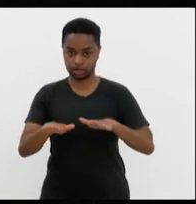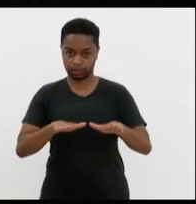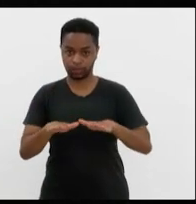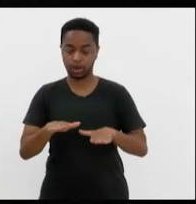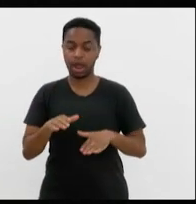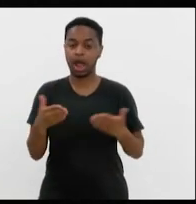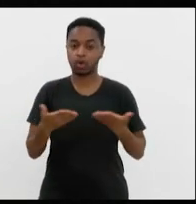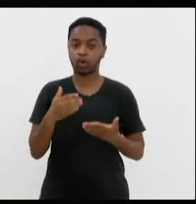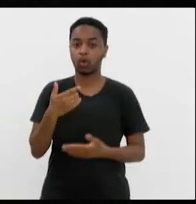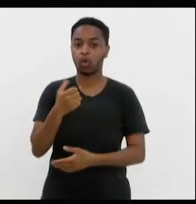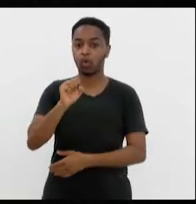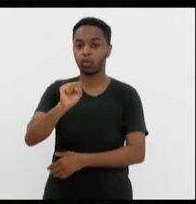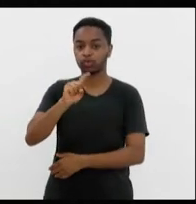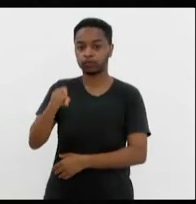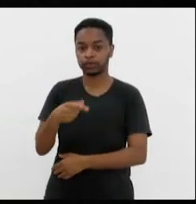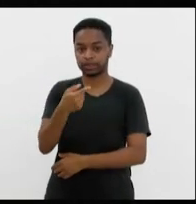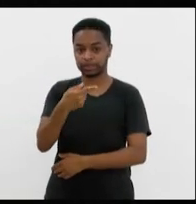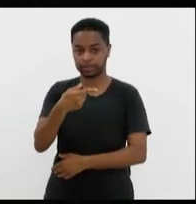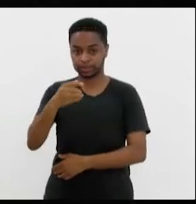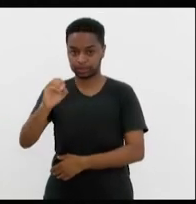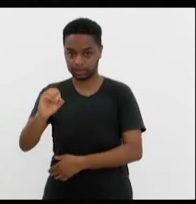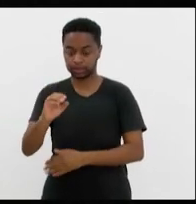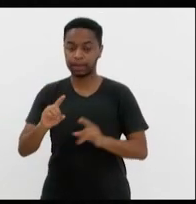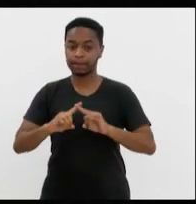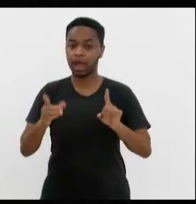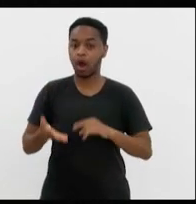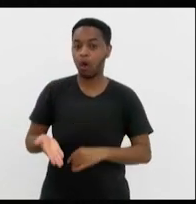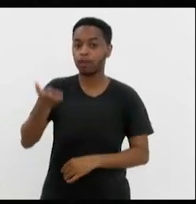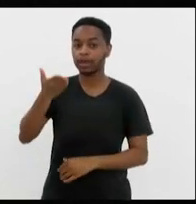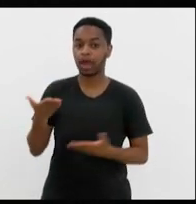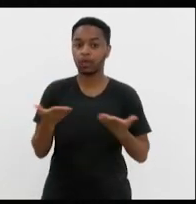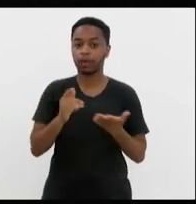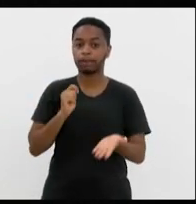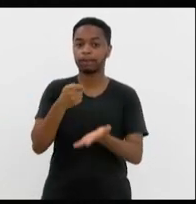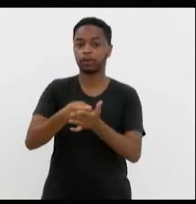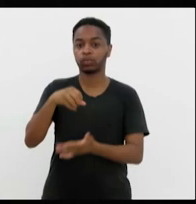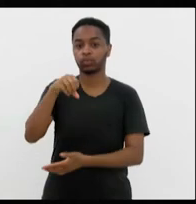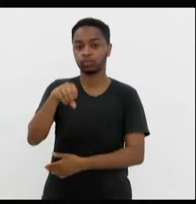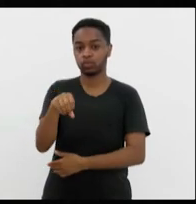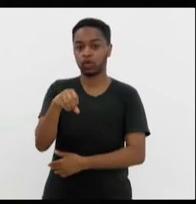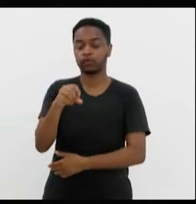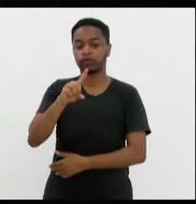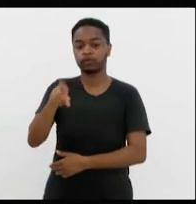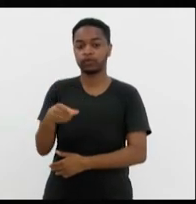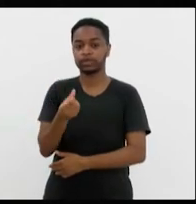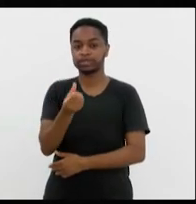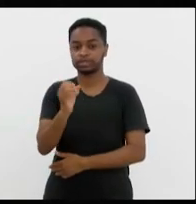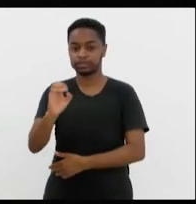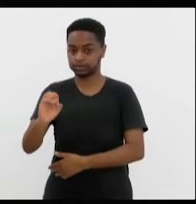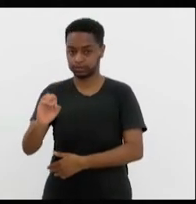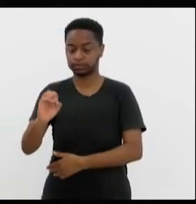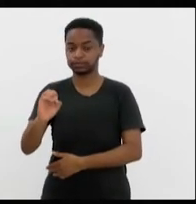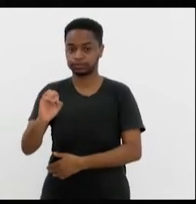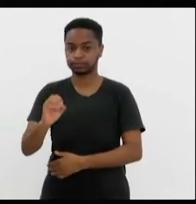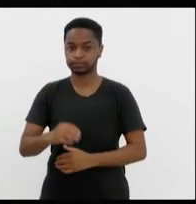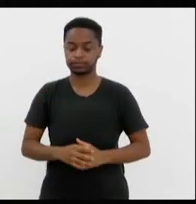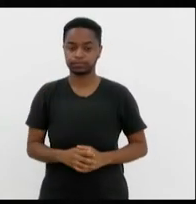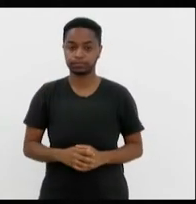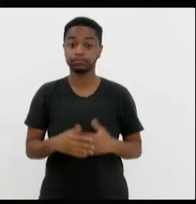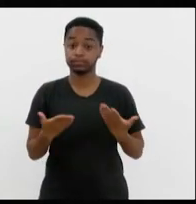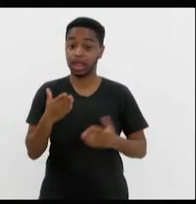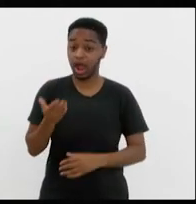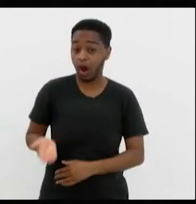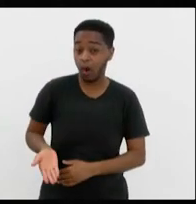R$ 8,70 e, com o aumento, vai passar a R$ 9,60. Esse